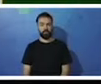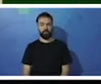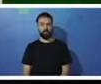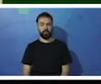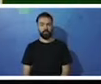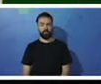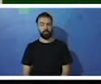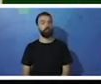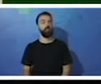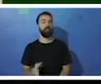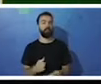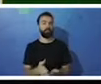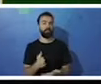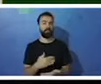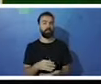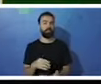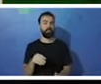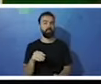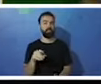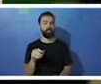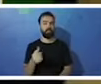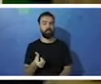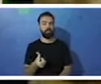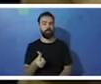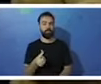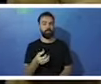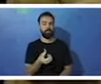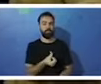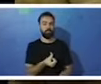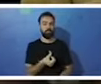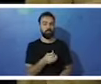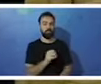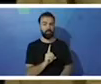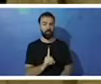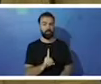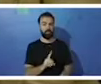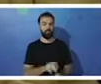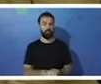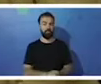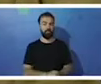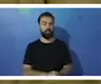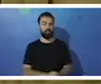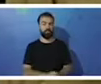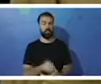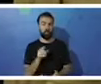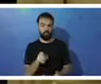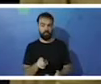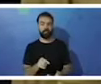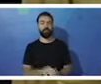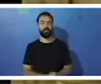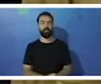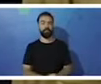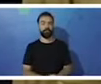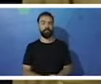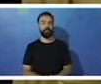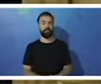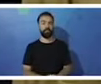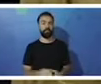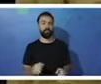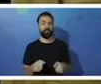Agora, lá na página 161, atividade 1, agora é a sua vez de fazer